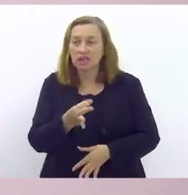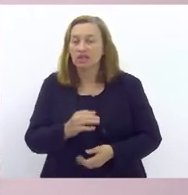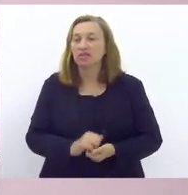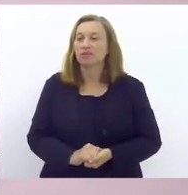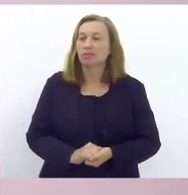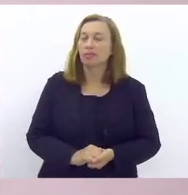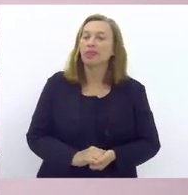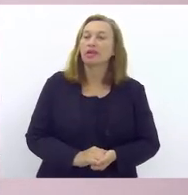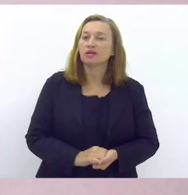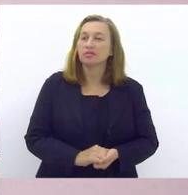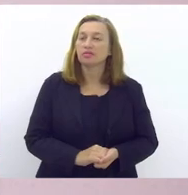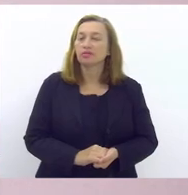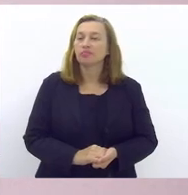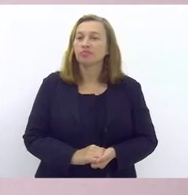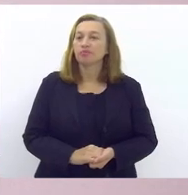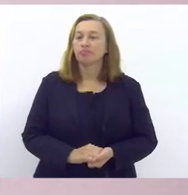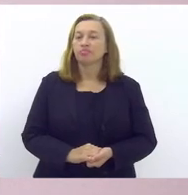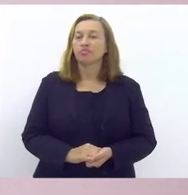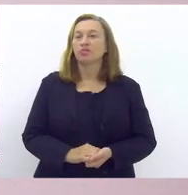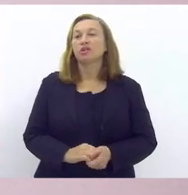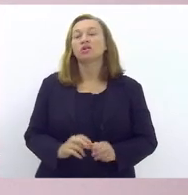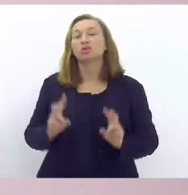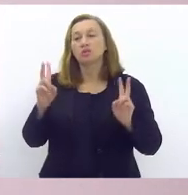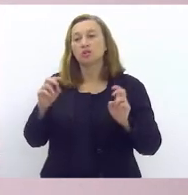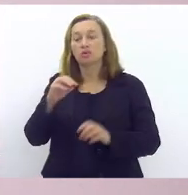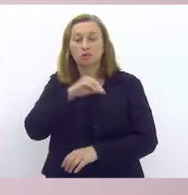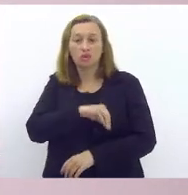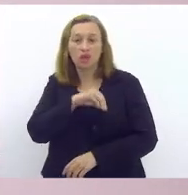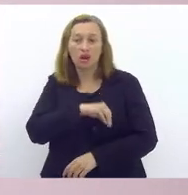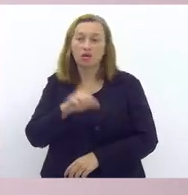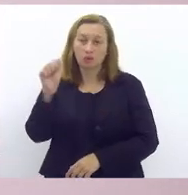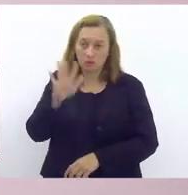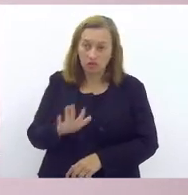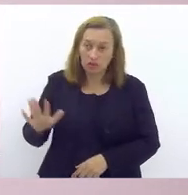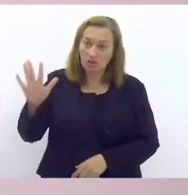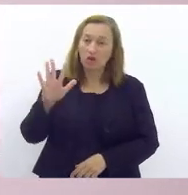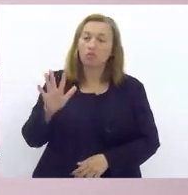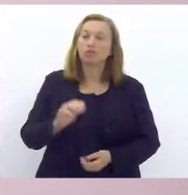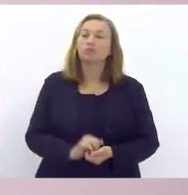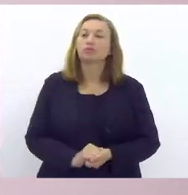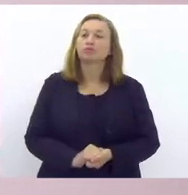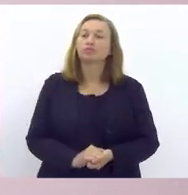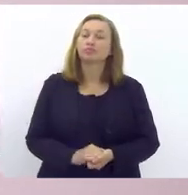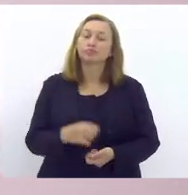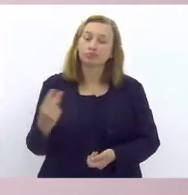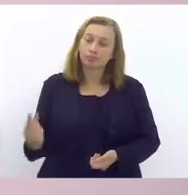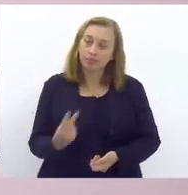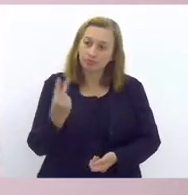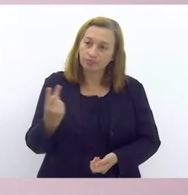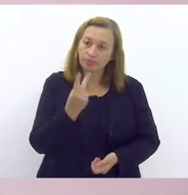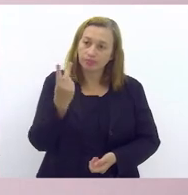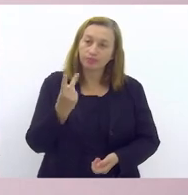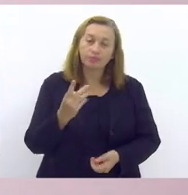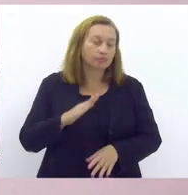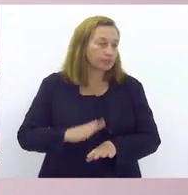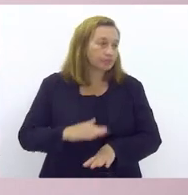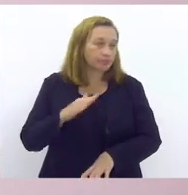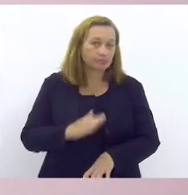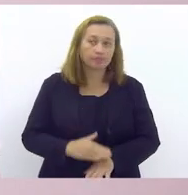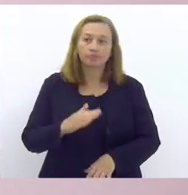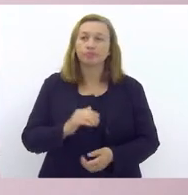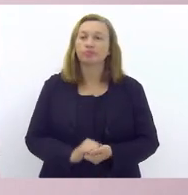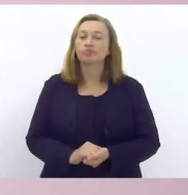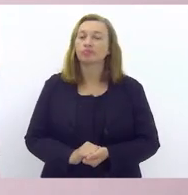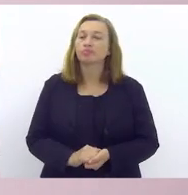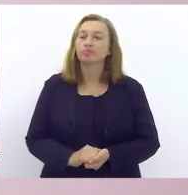essa, de estarmos fazendo com que a questão do piso nacional ela seja valorizada cada vez mais para